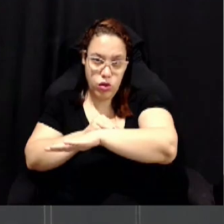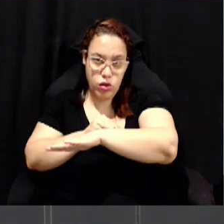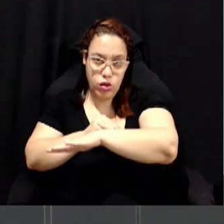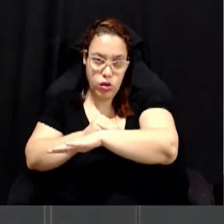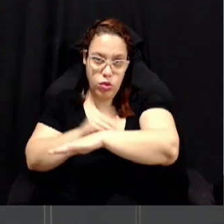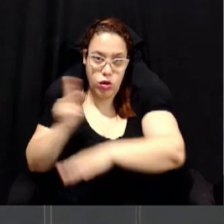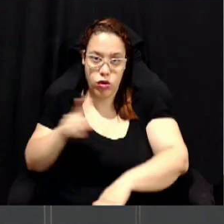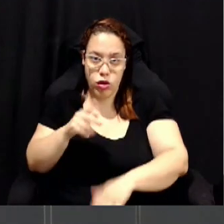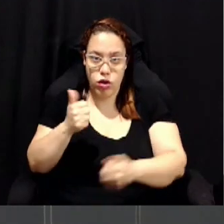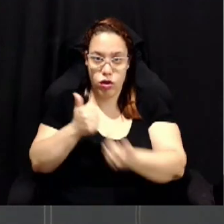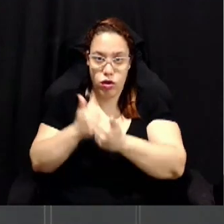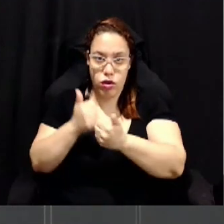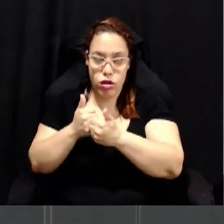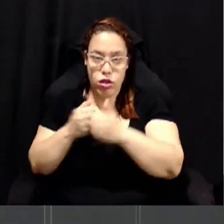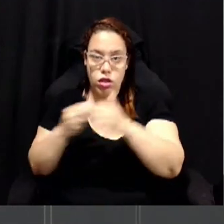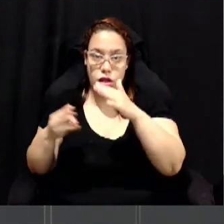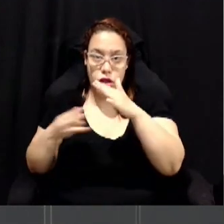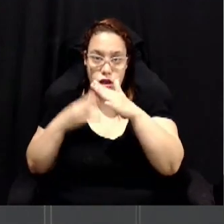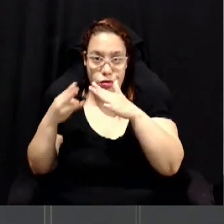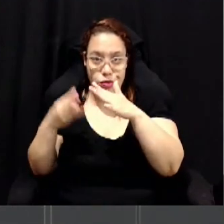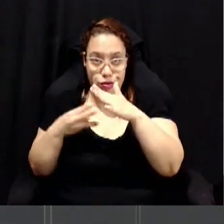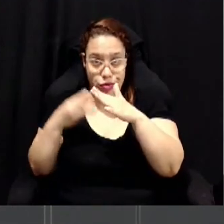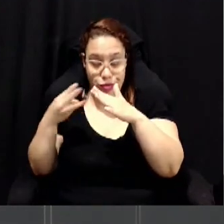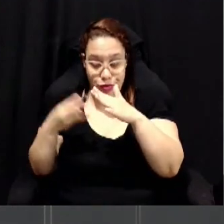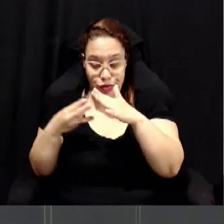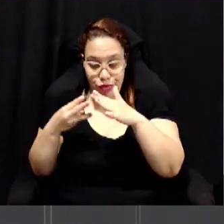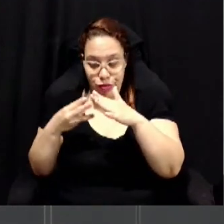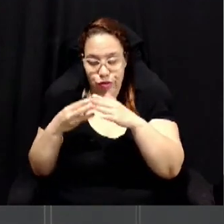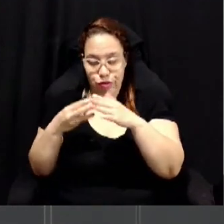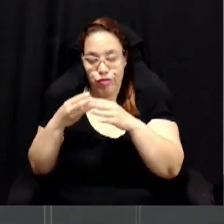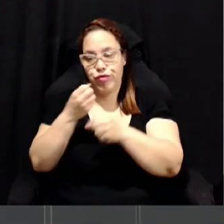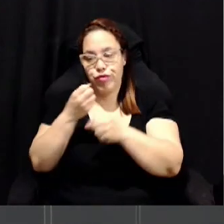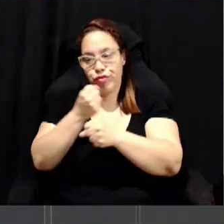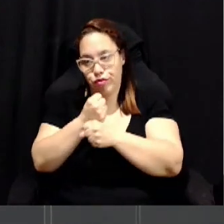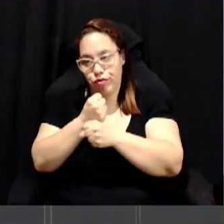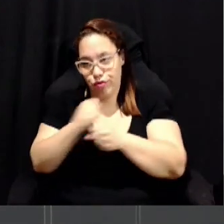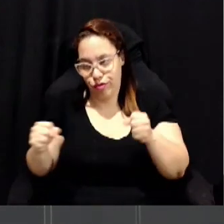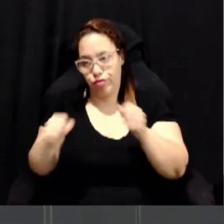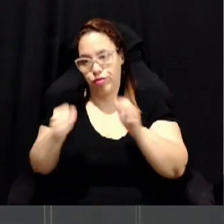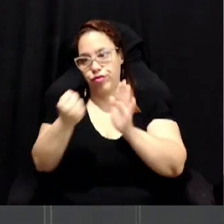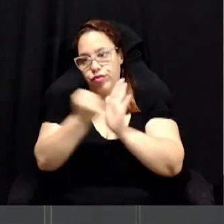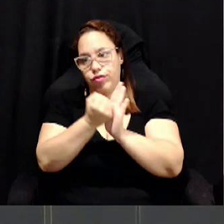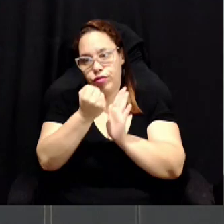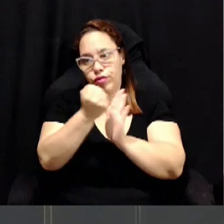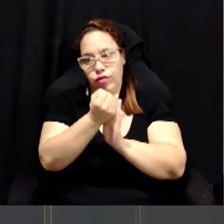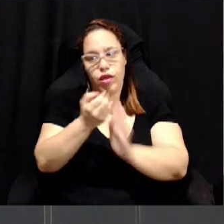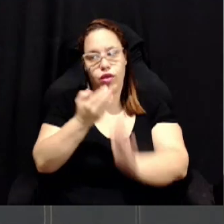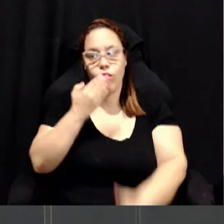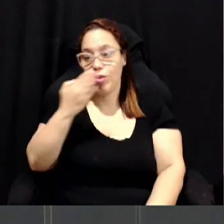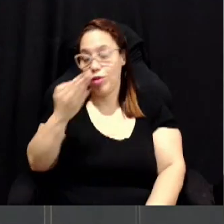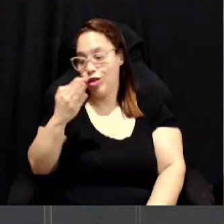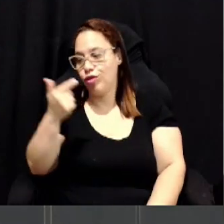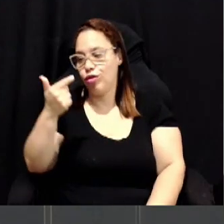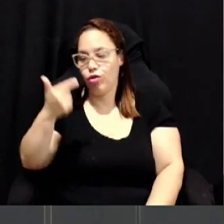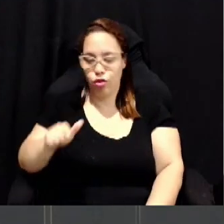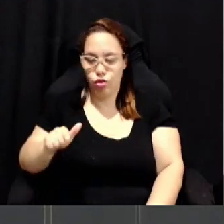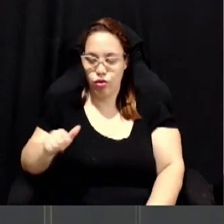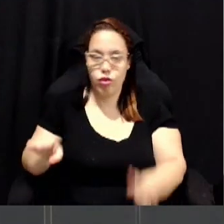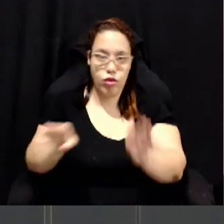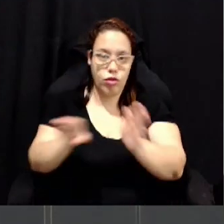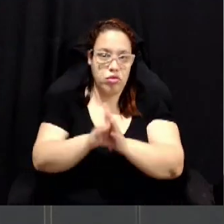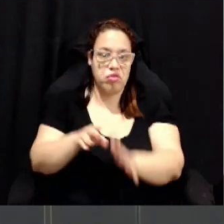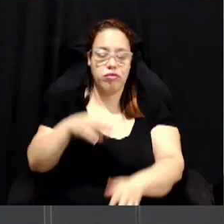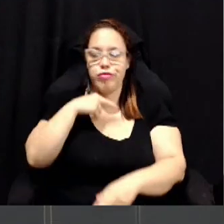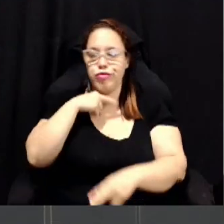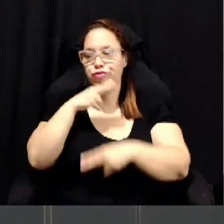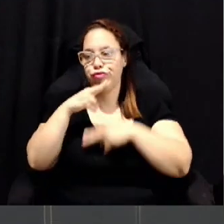contratação terceirizada, também rompe-se o contrato, aí não fez licitação, né, não chega ninguém, então assim,